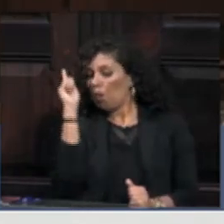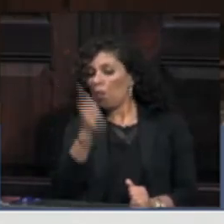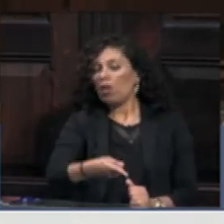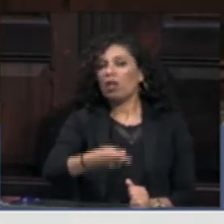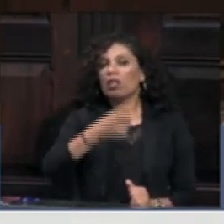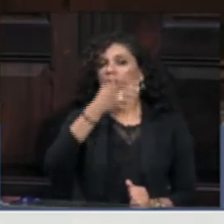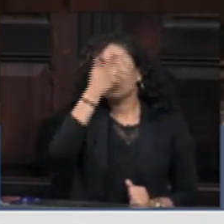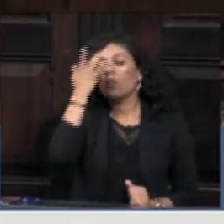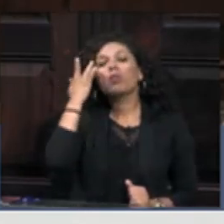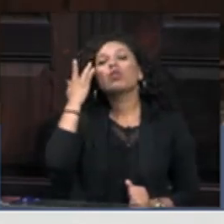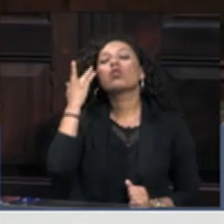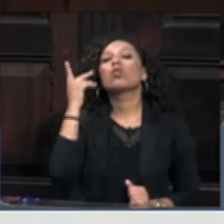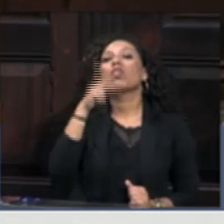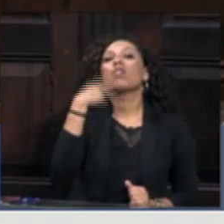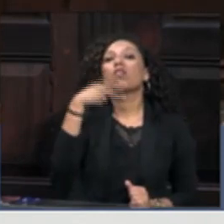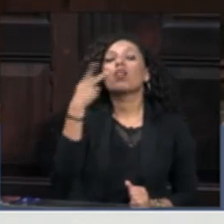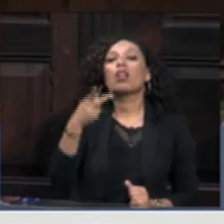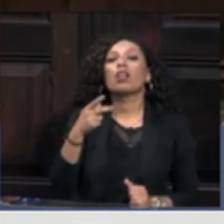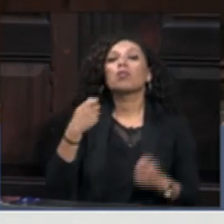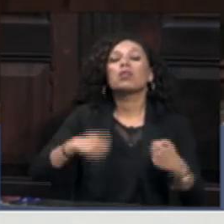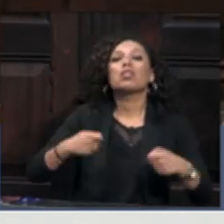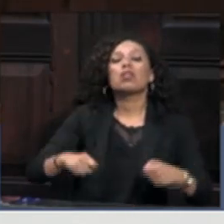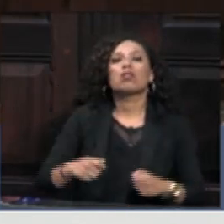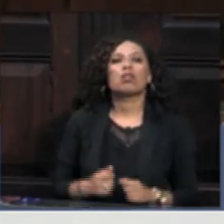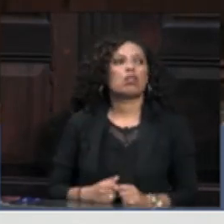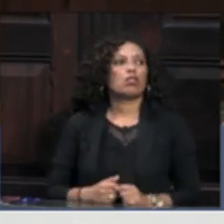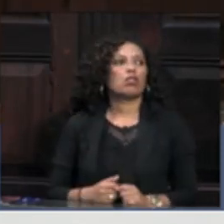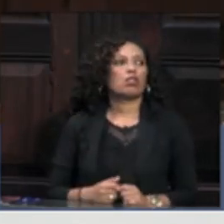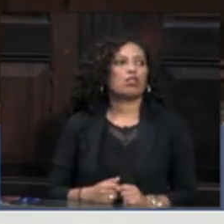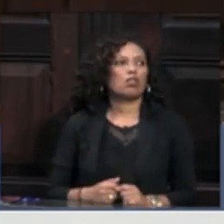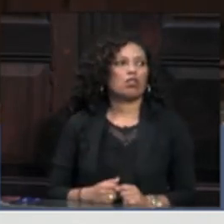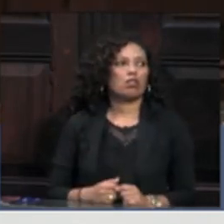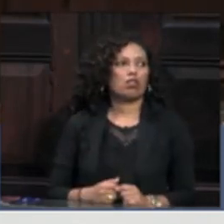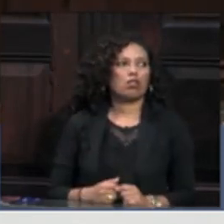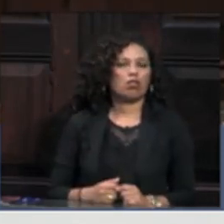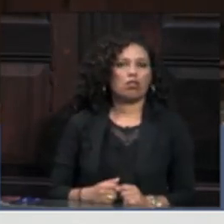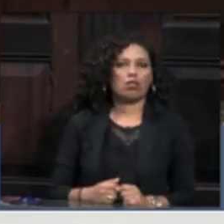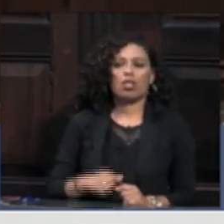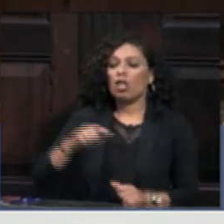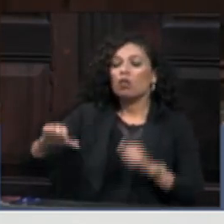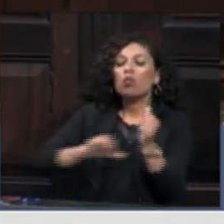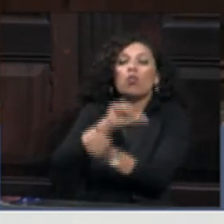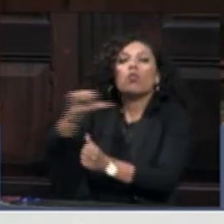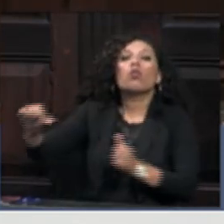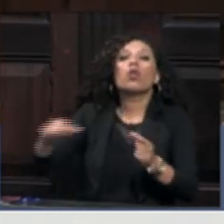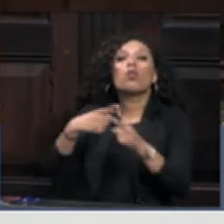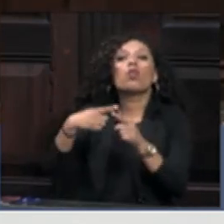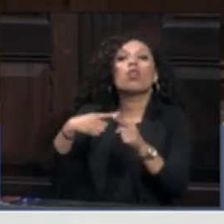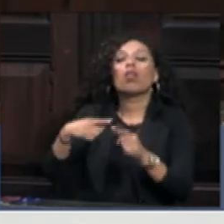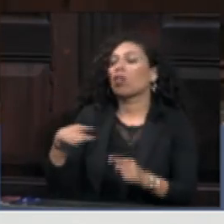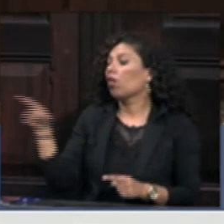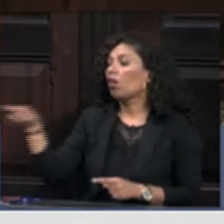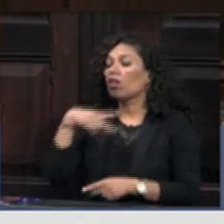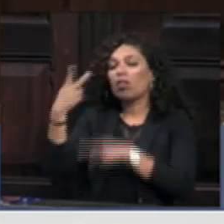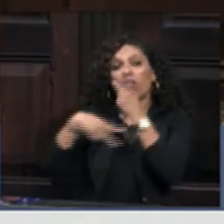a explicação que ele pode dar para agora assumir uma outra posição? Então, senhor